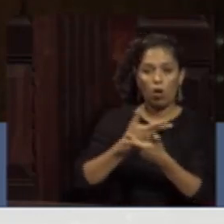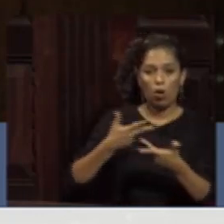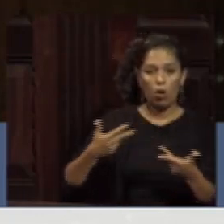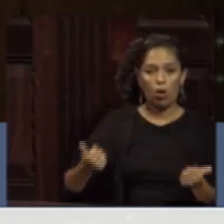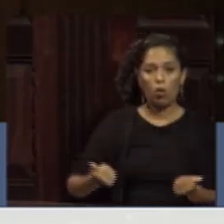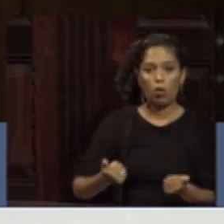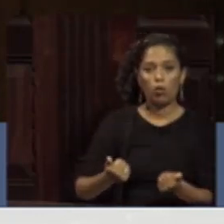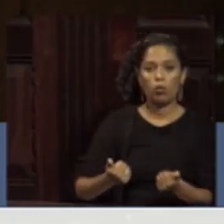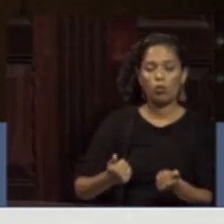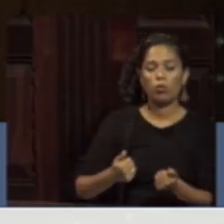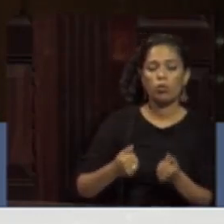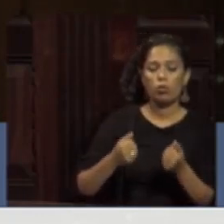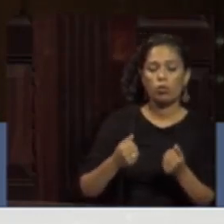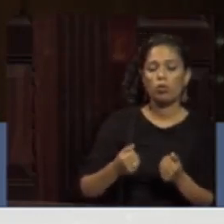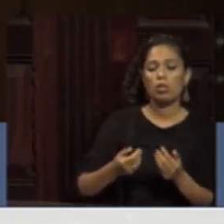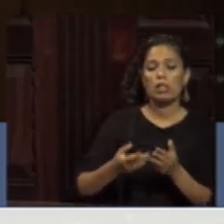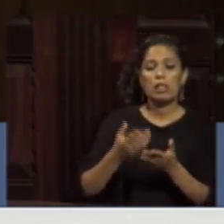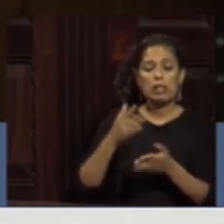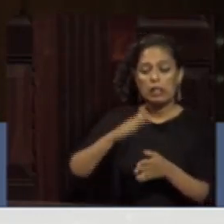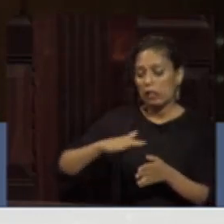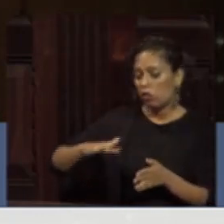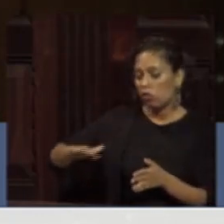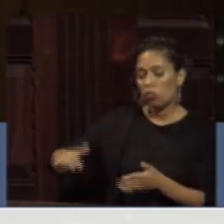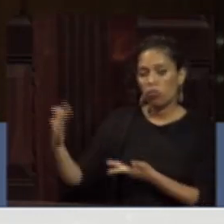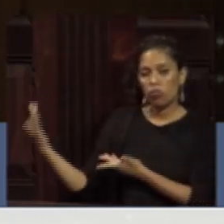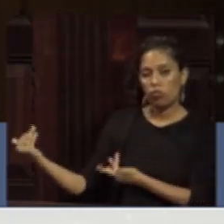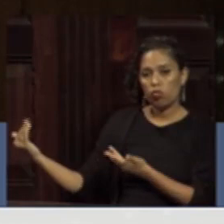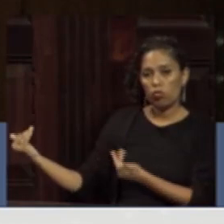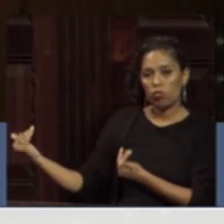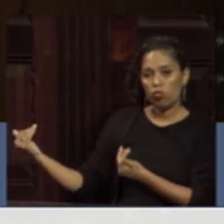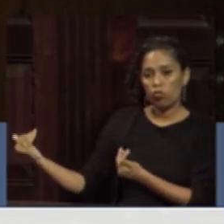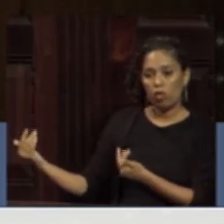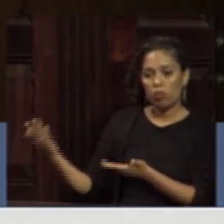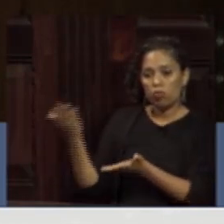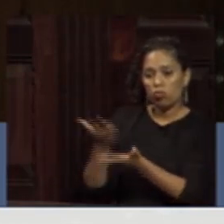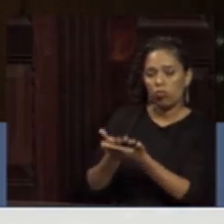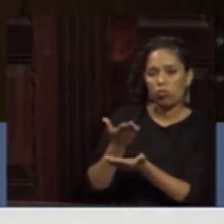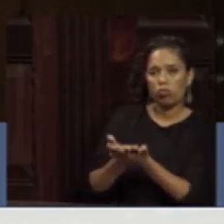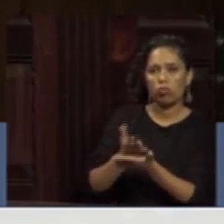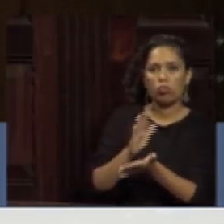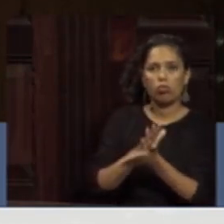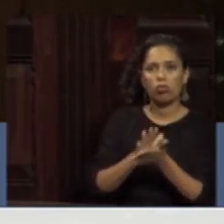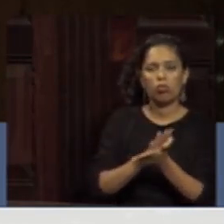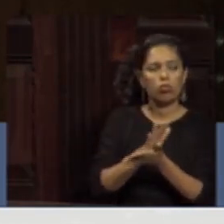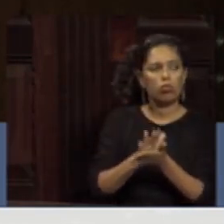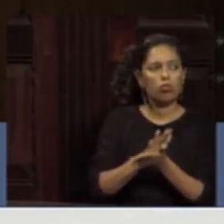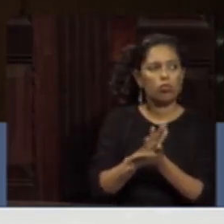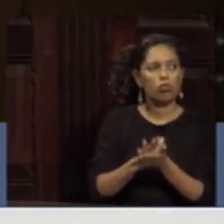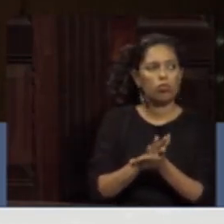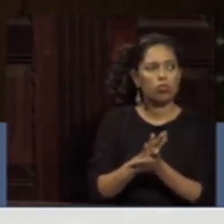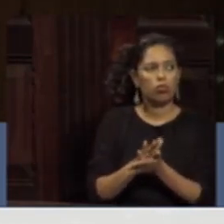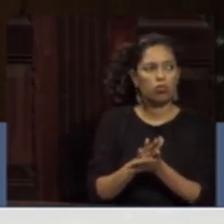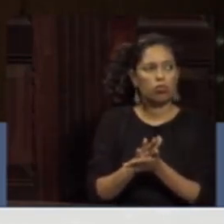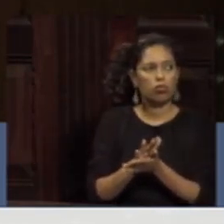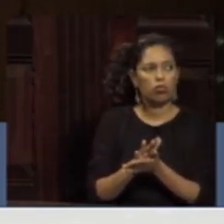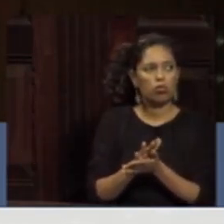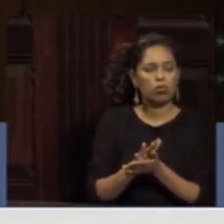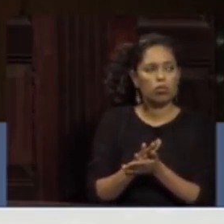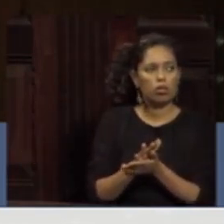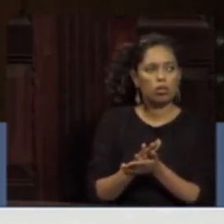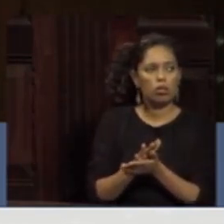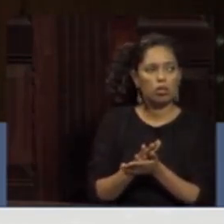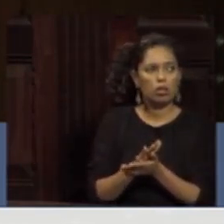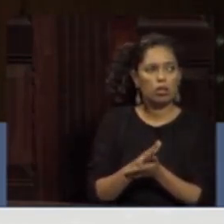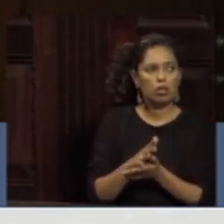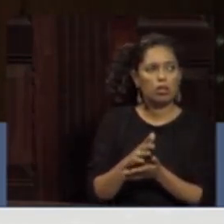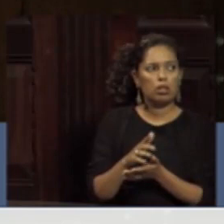para fora de sala e gerando constrangimento para os profissionais. Esse ano foi a mudança no processo de matrícula e